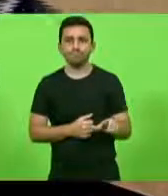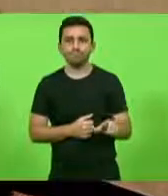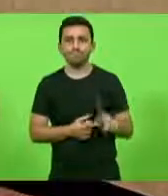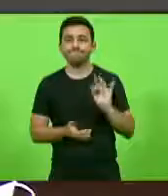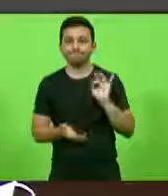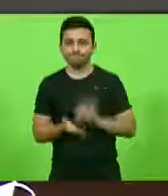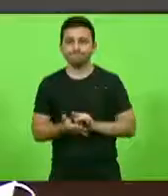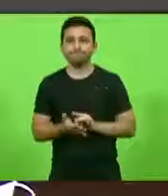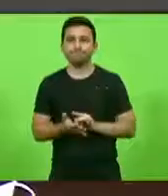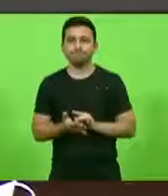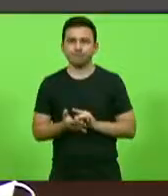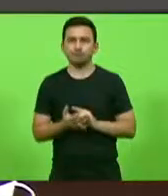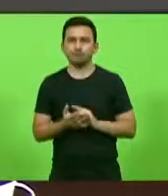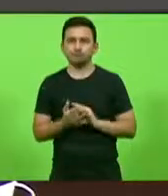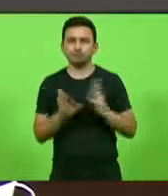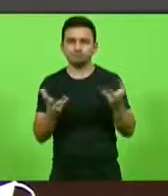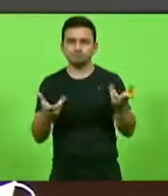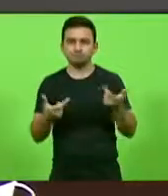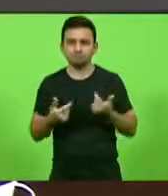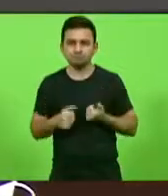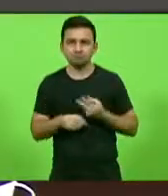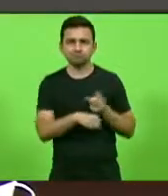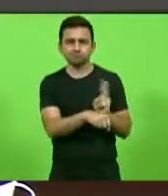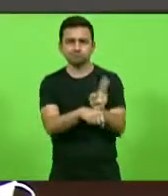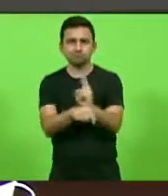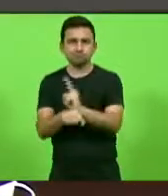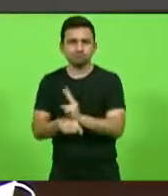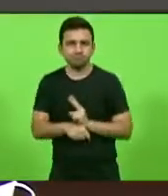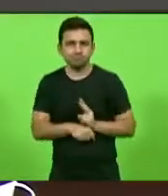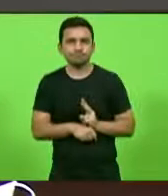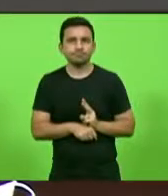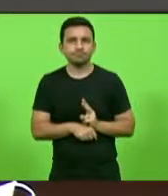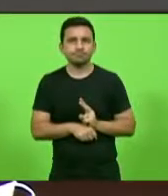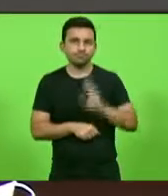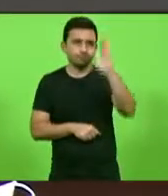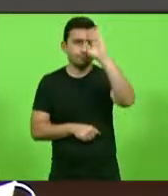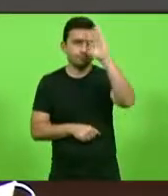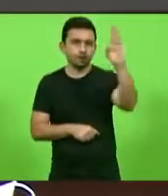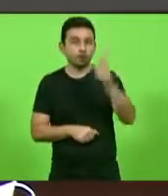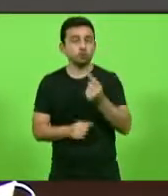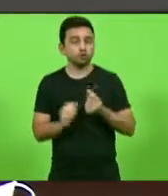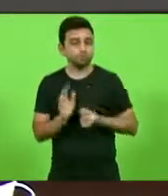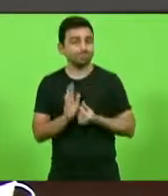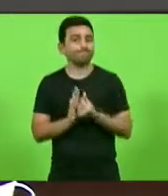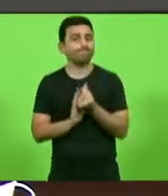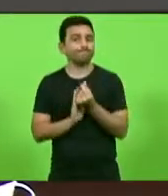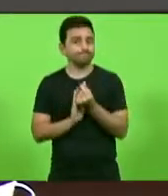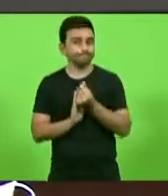muito eficaz na sua fiscalização, principalmente quando se trata da questão orçamentária.